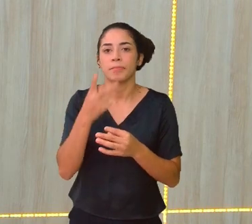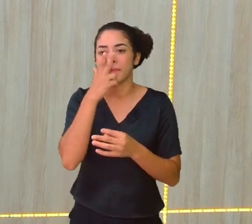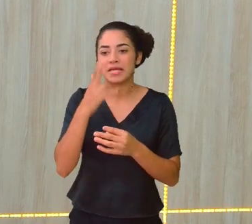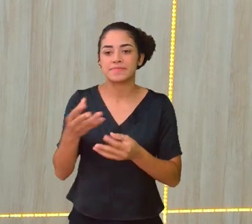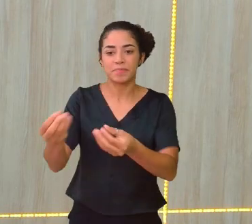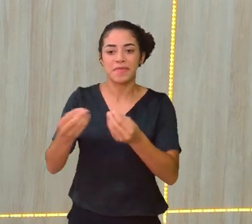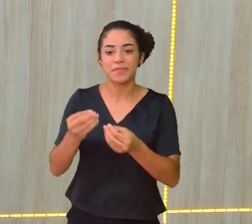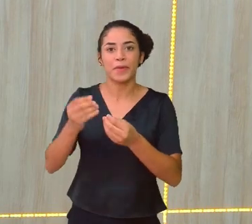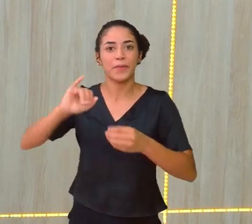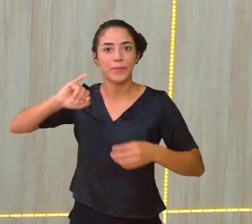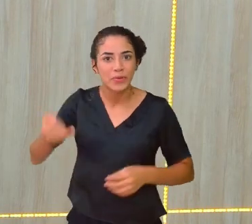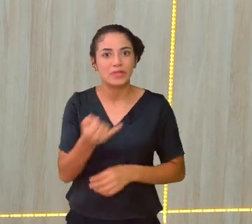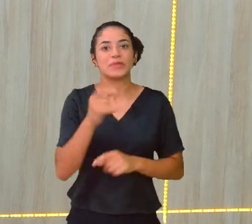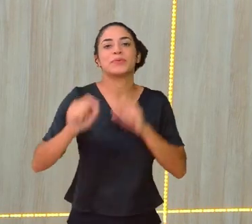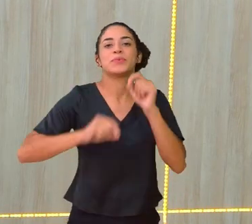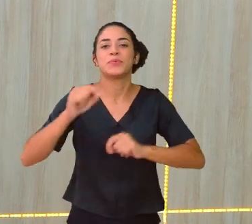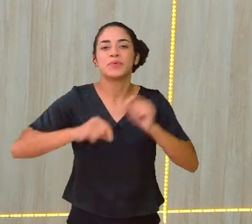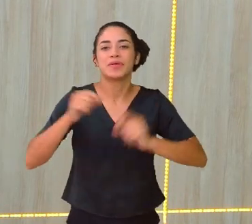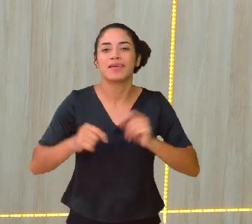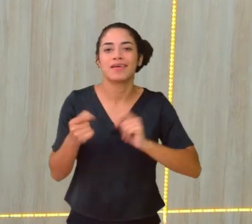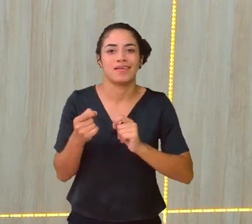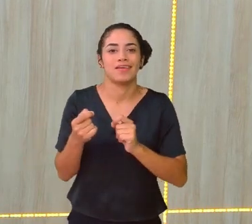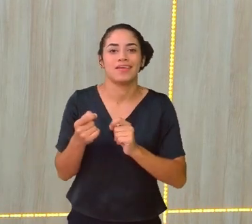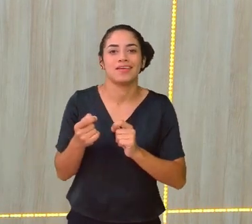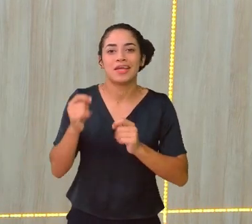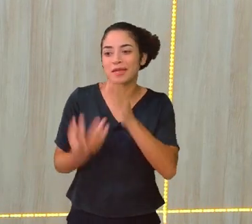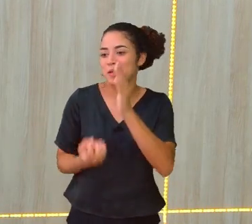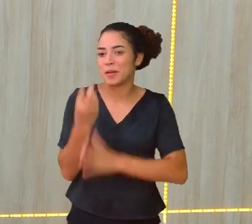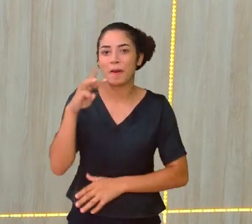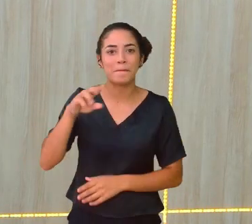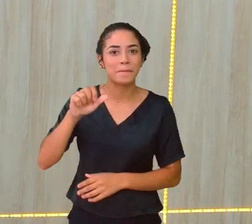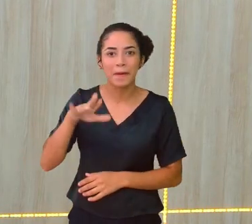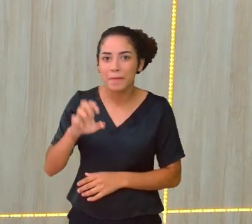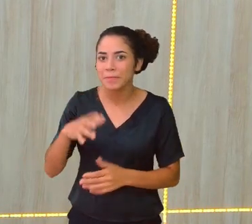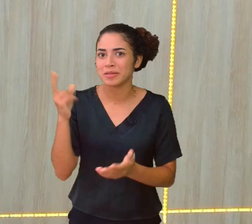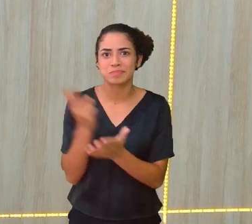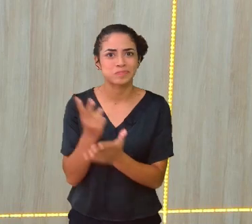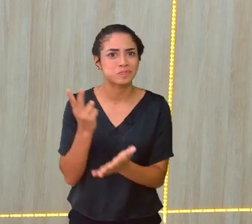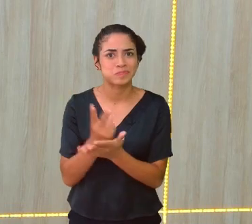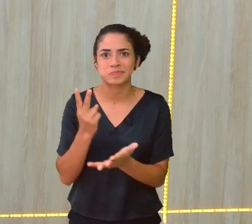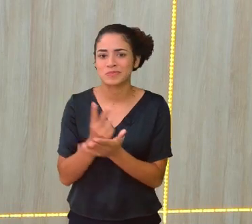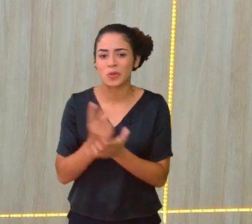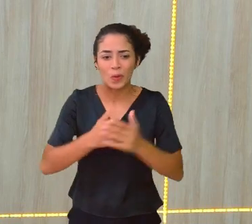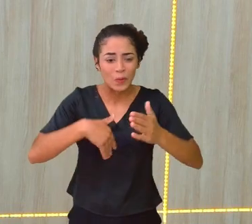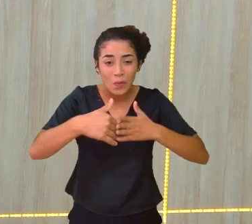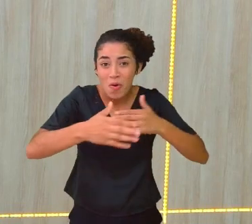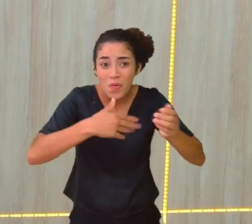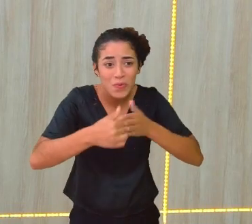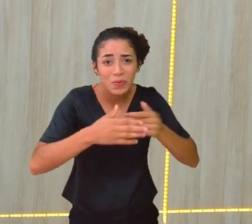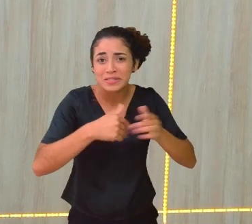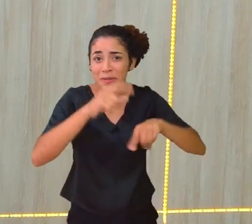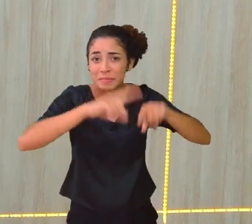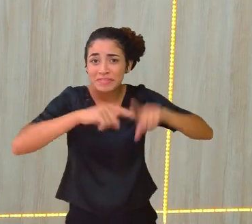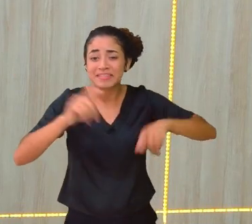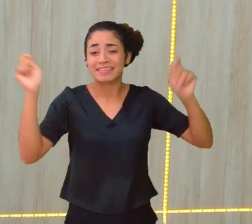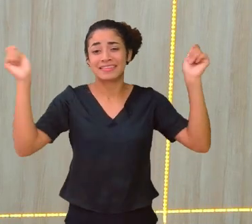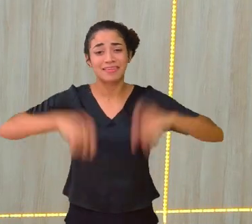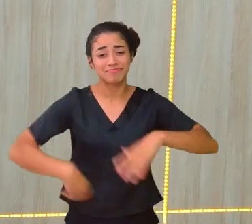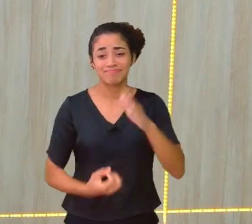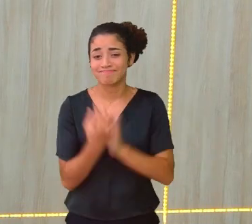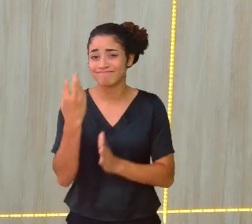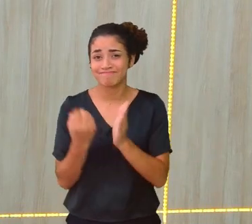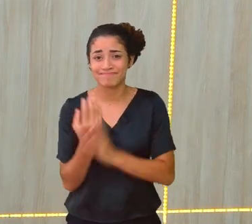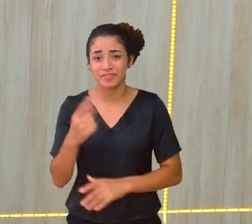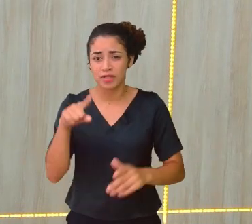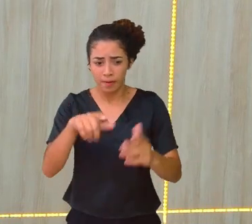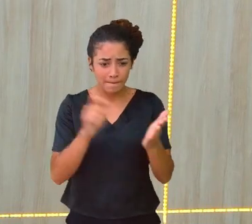instante, como qualquer material pode servir como base do meme e a difusão, né? É muito rápido. Em um clique você consegue compartilhar em todas as suas